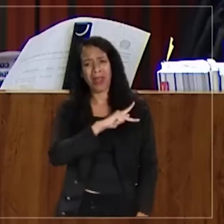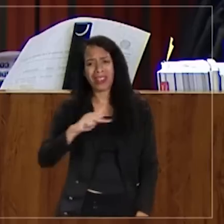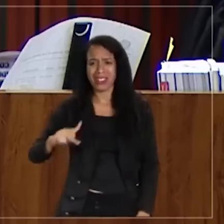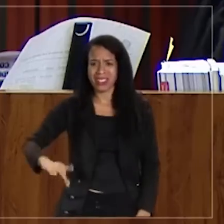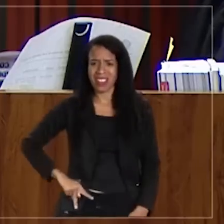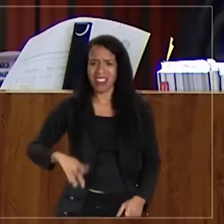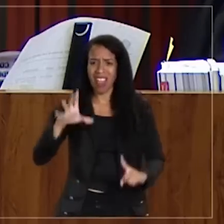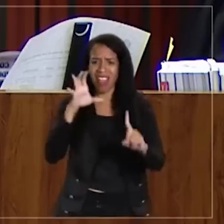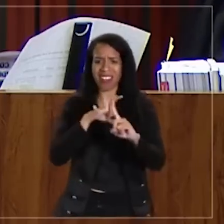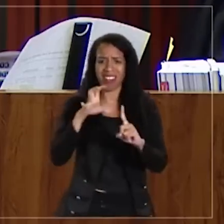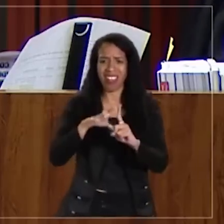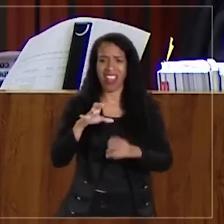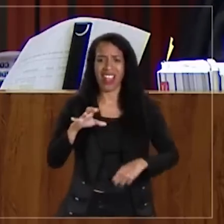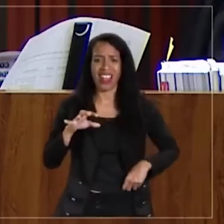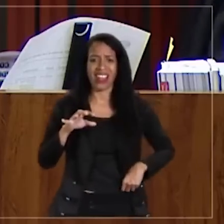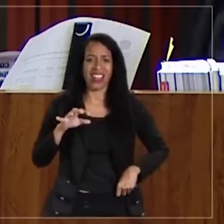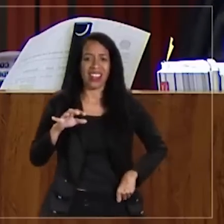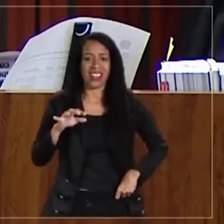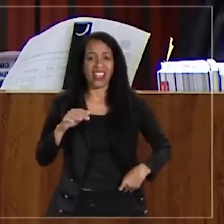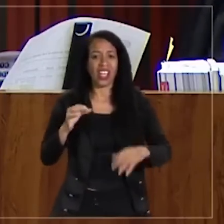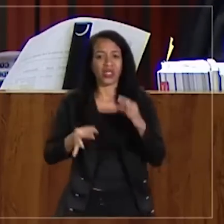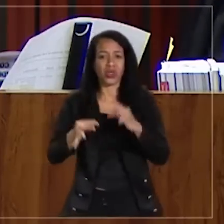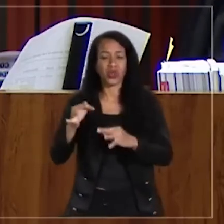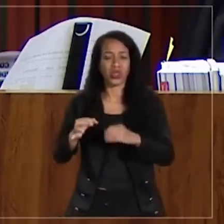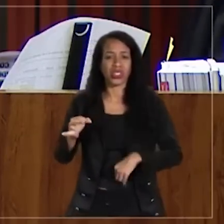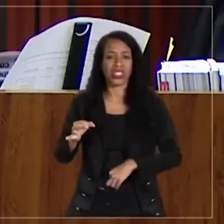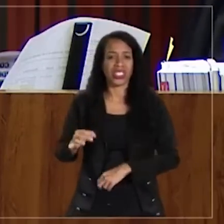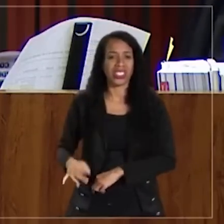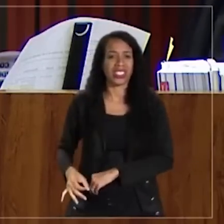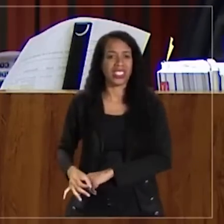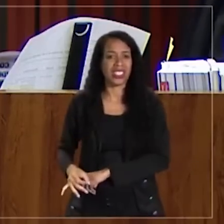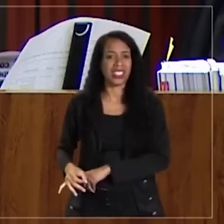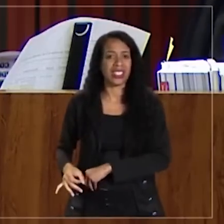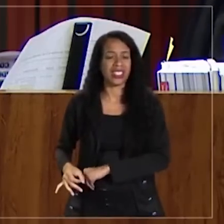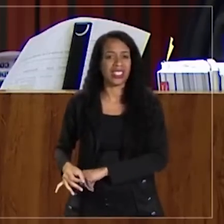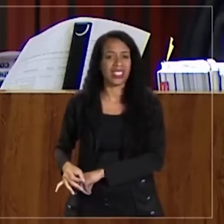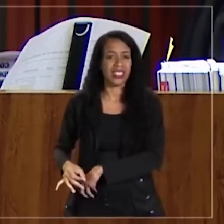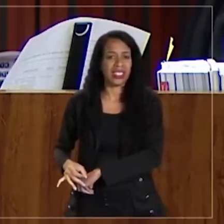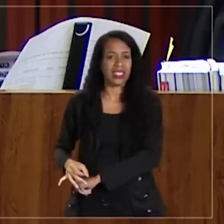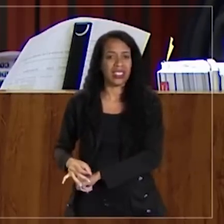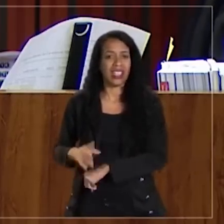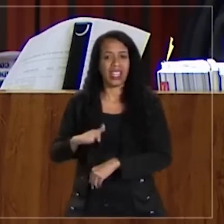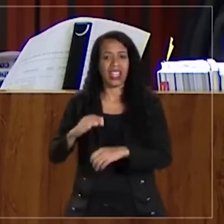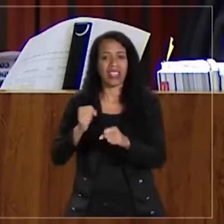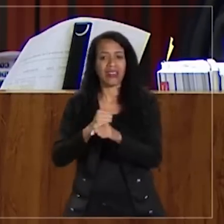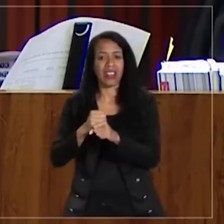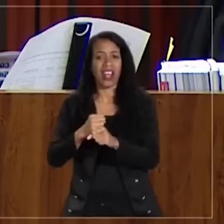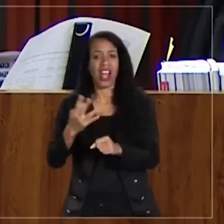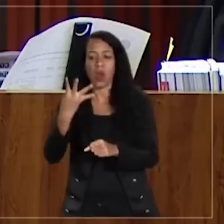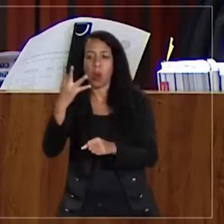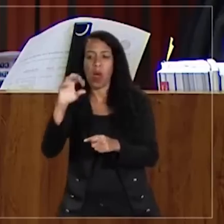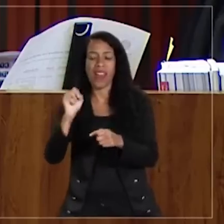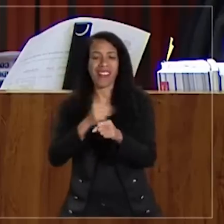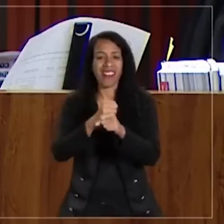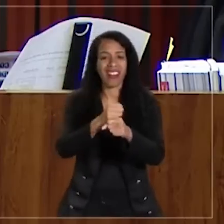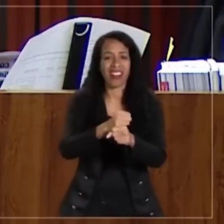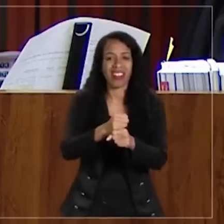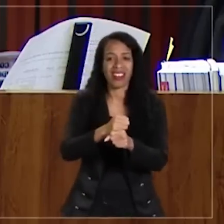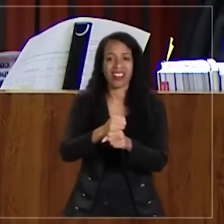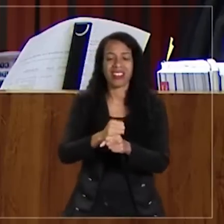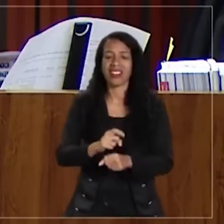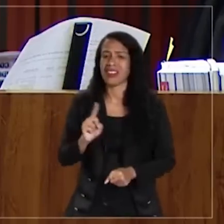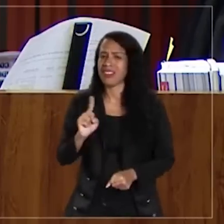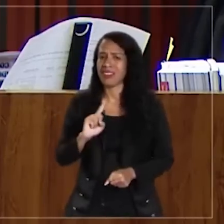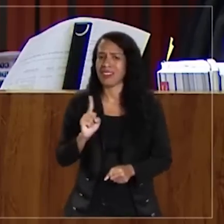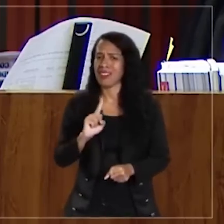que ataca a justiça eleitoral, ataca a lisura do sistema eleitoral que o elege há 40 anos, isso